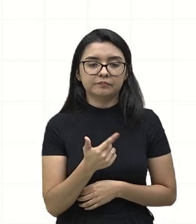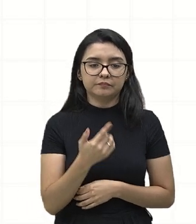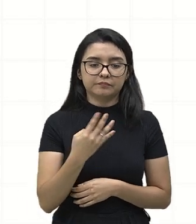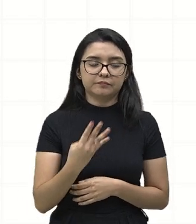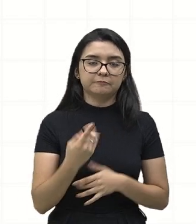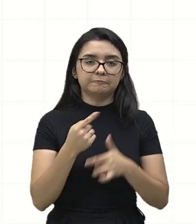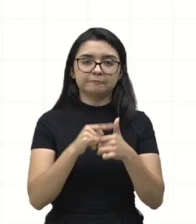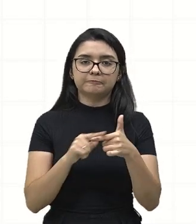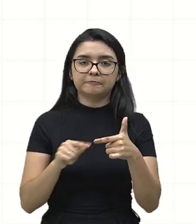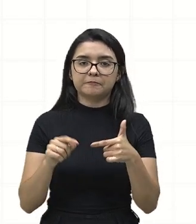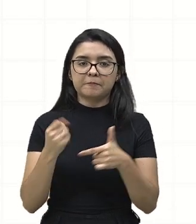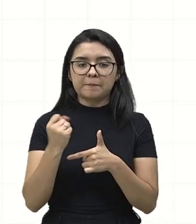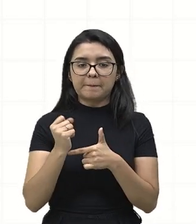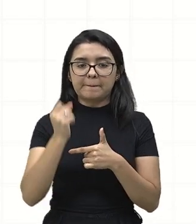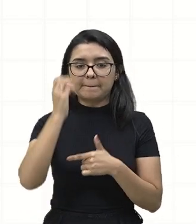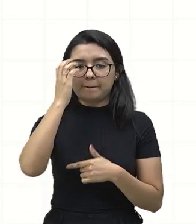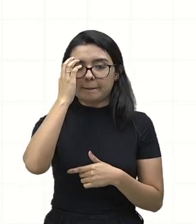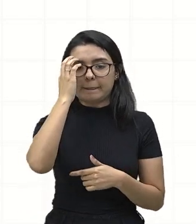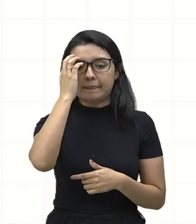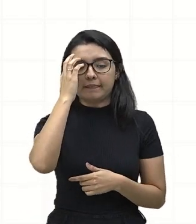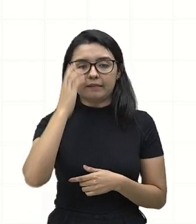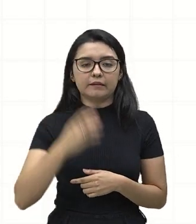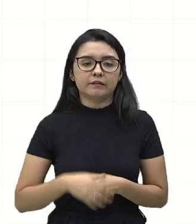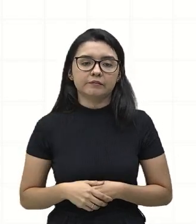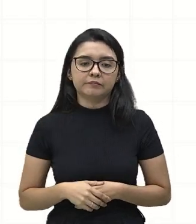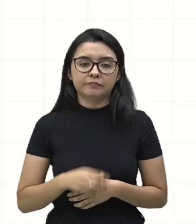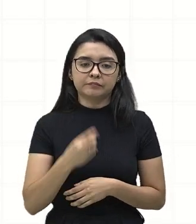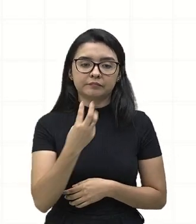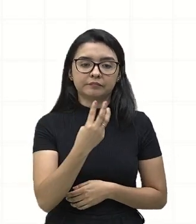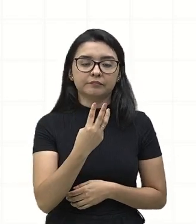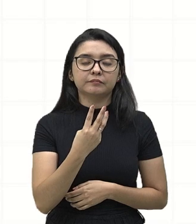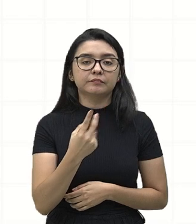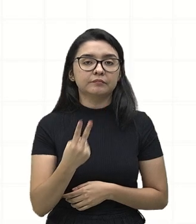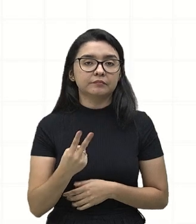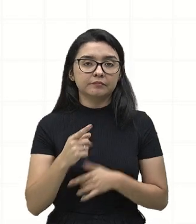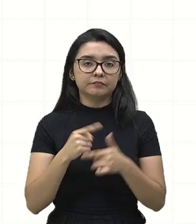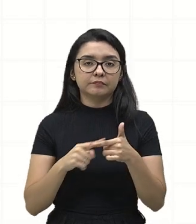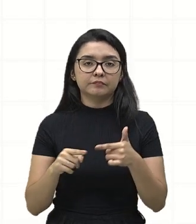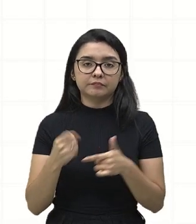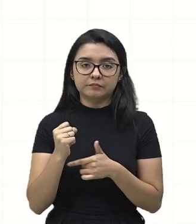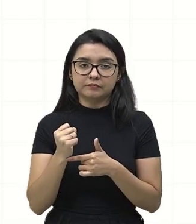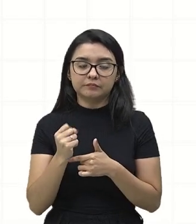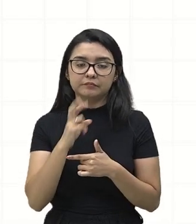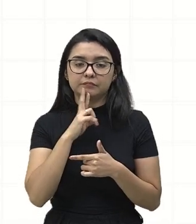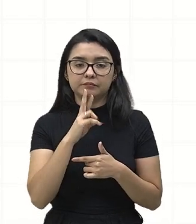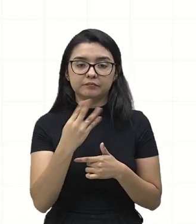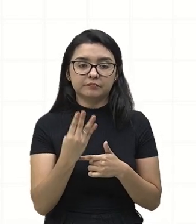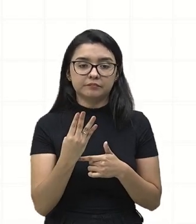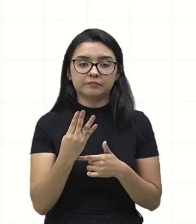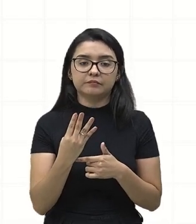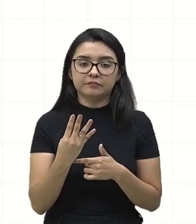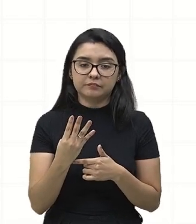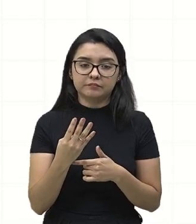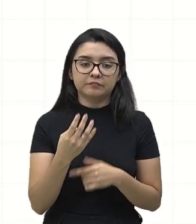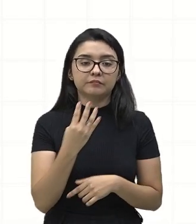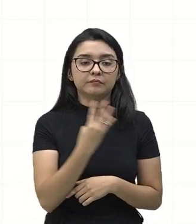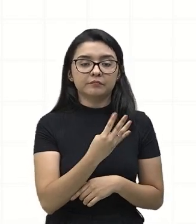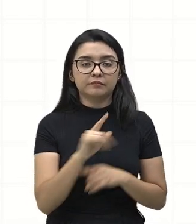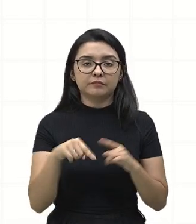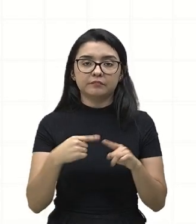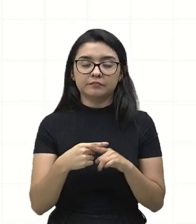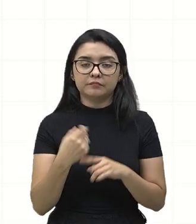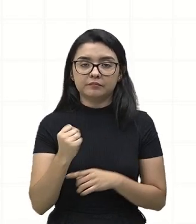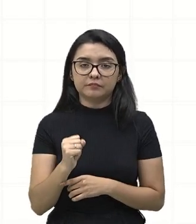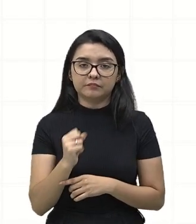324 dividido por 8. 32 dividido por 8 dá 4. 4 vezes